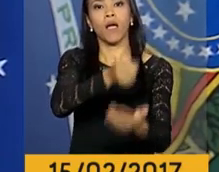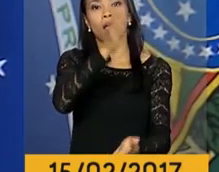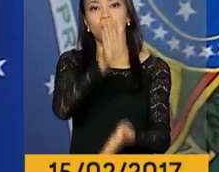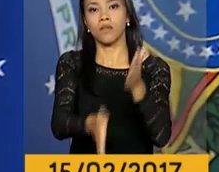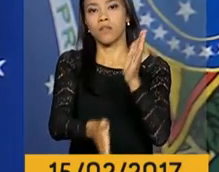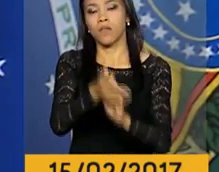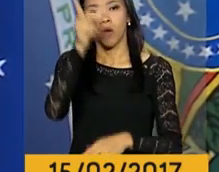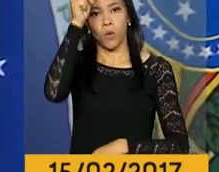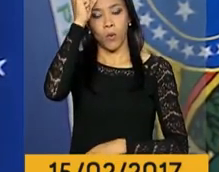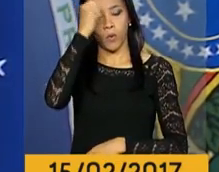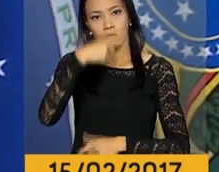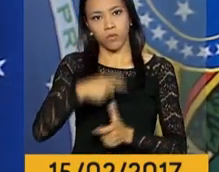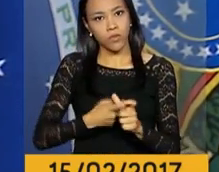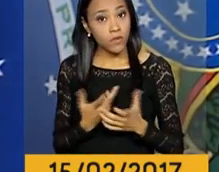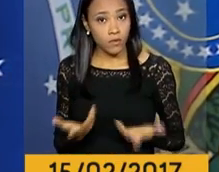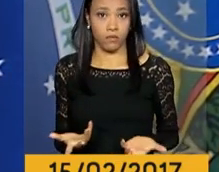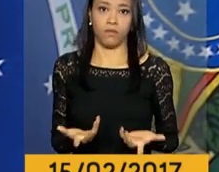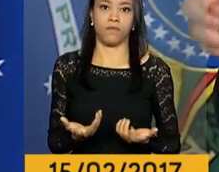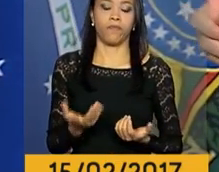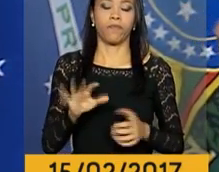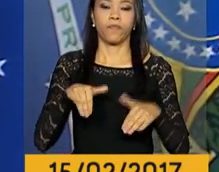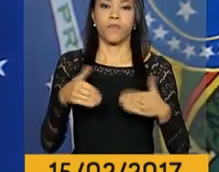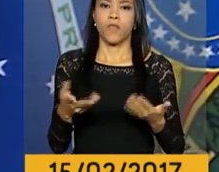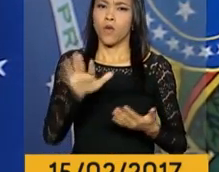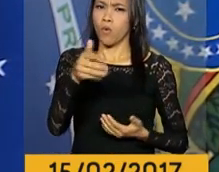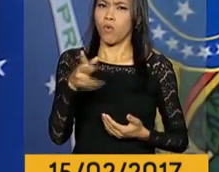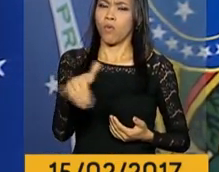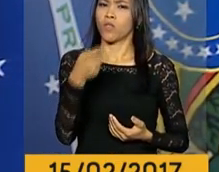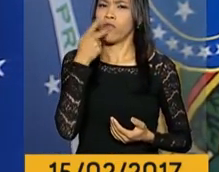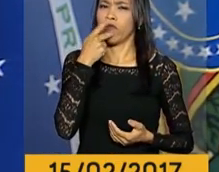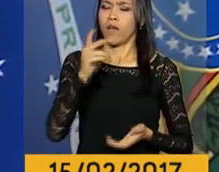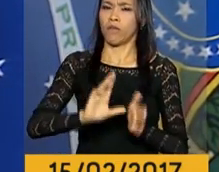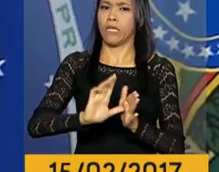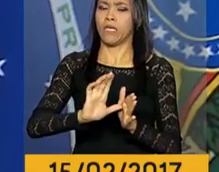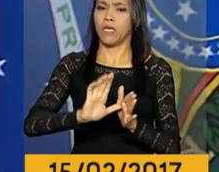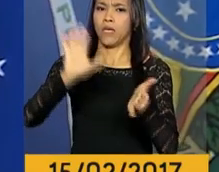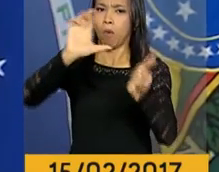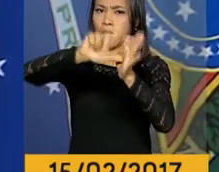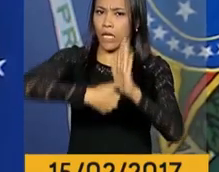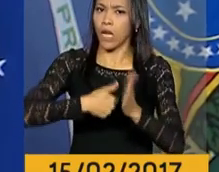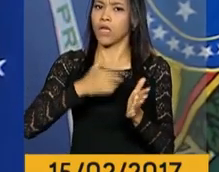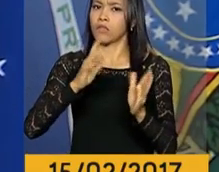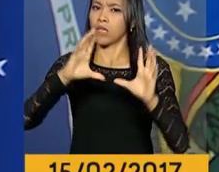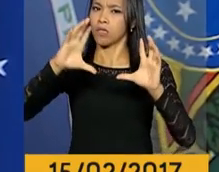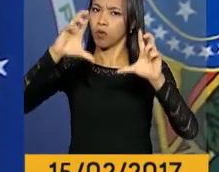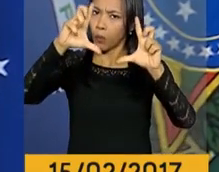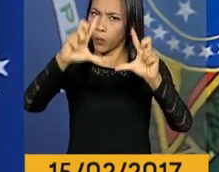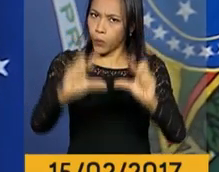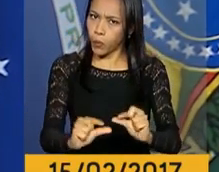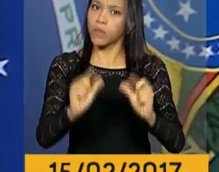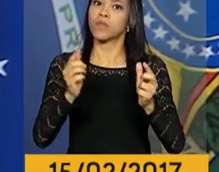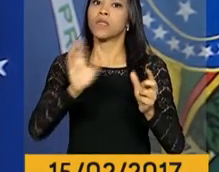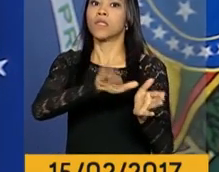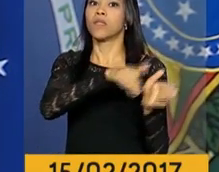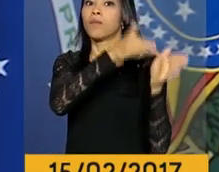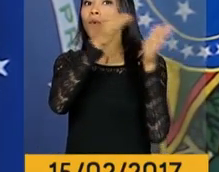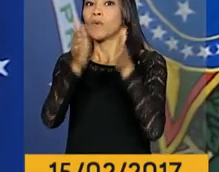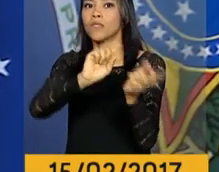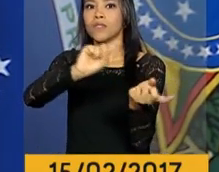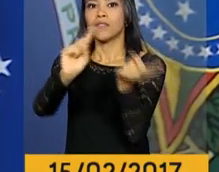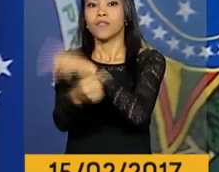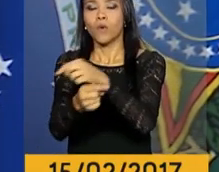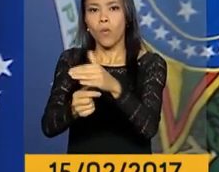E naturalmente quando eu falo que a reessão tá sendo combatida e já superada, logo a seguir vem o crescimento. E com